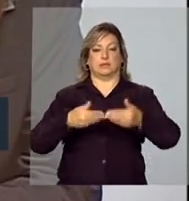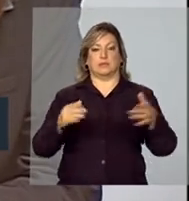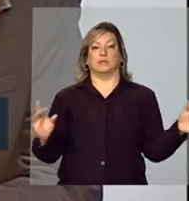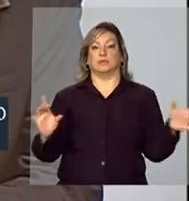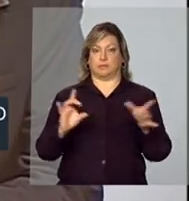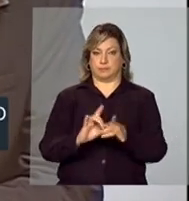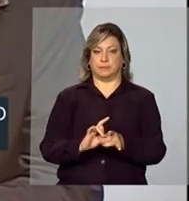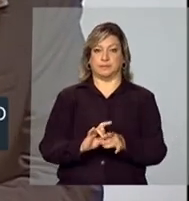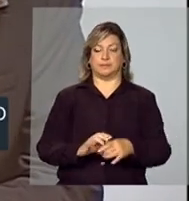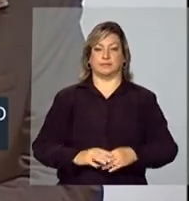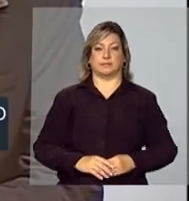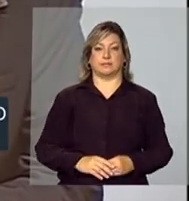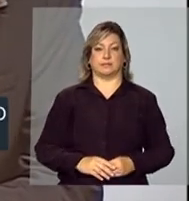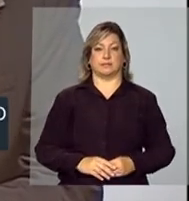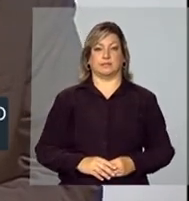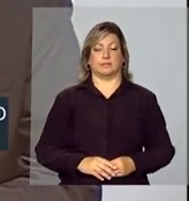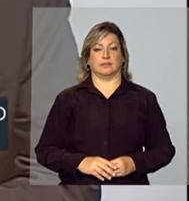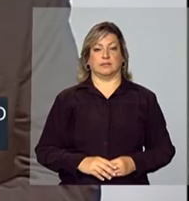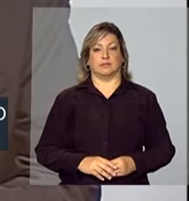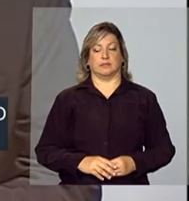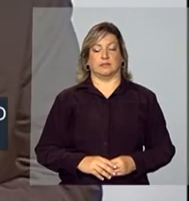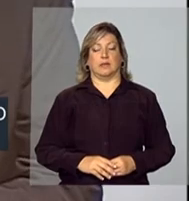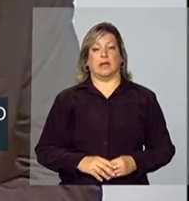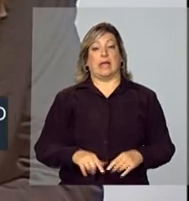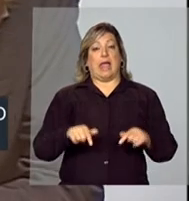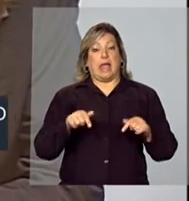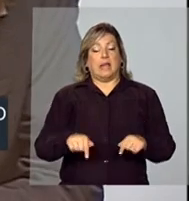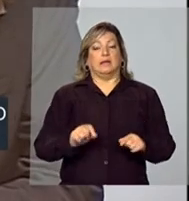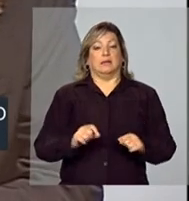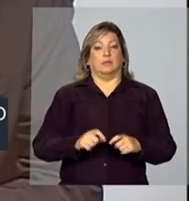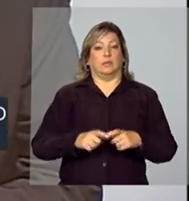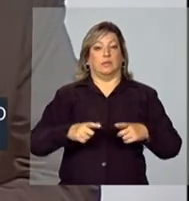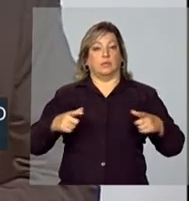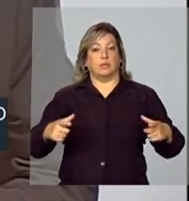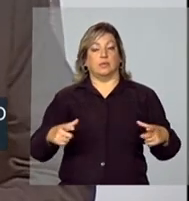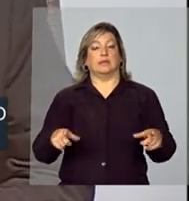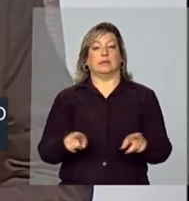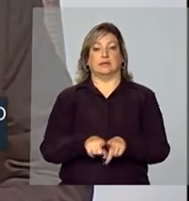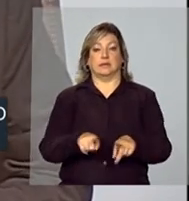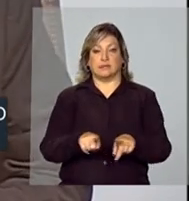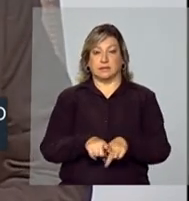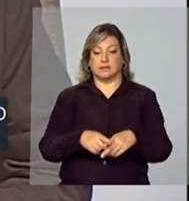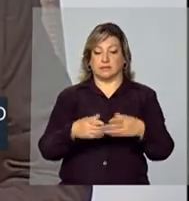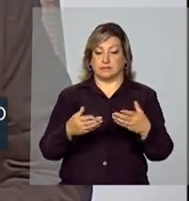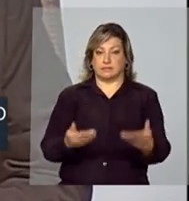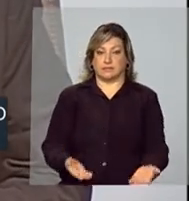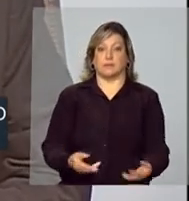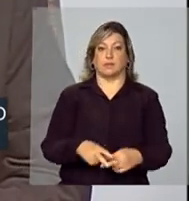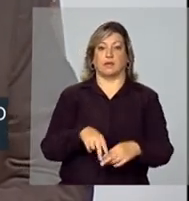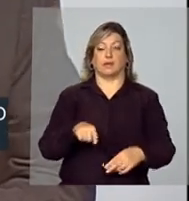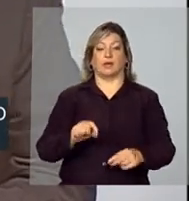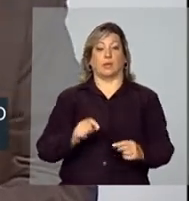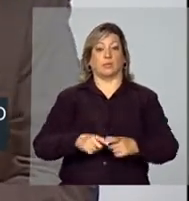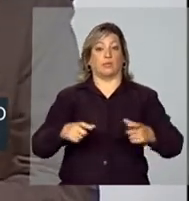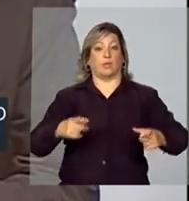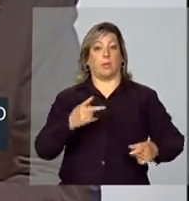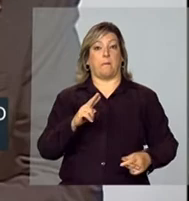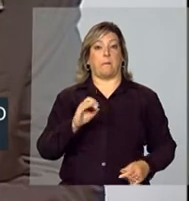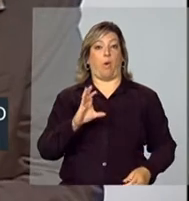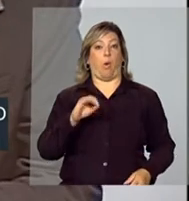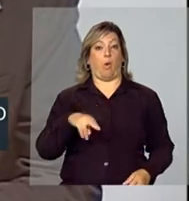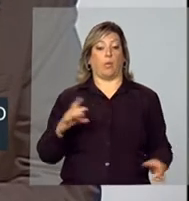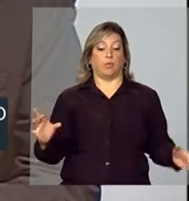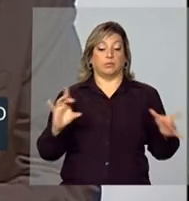integração é a Então esse aumento se dá também por isso pelo aumento de procons integrados